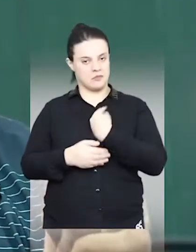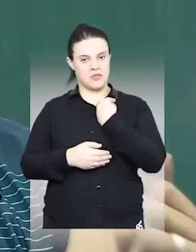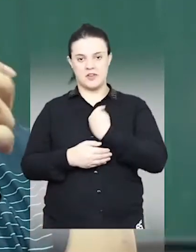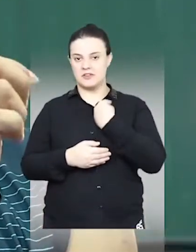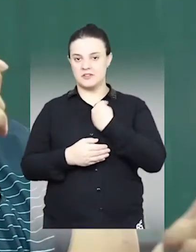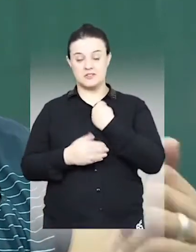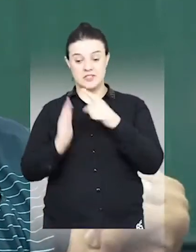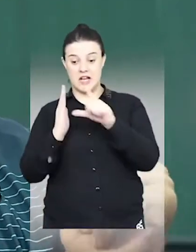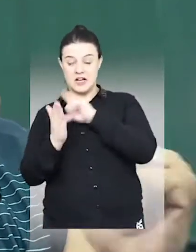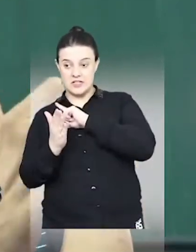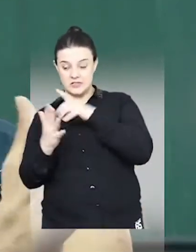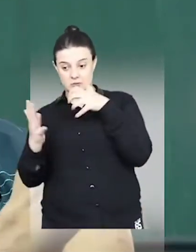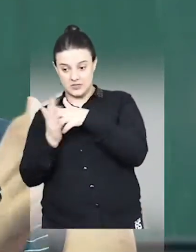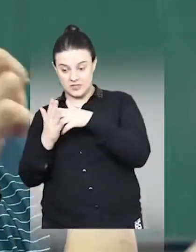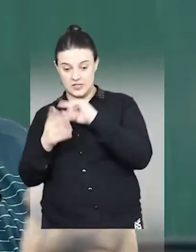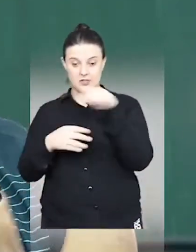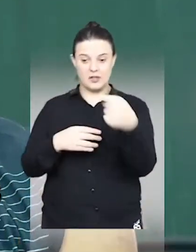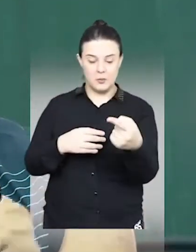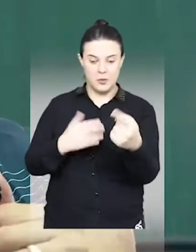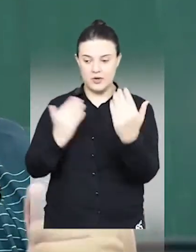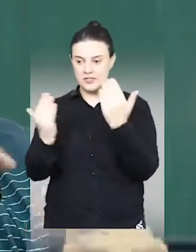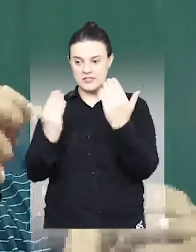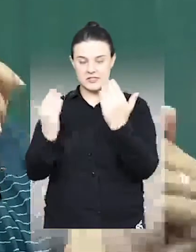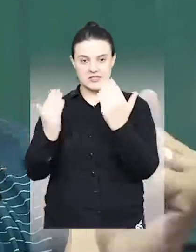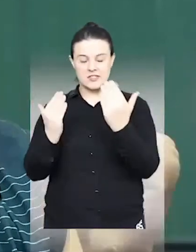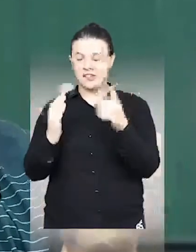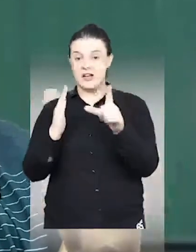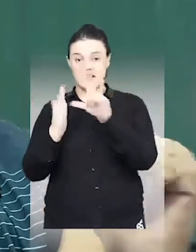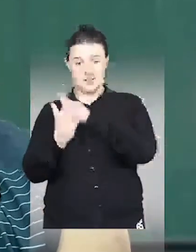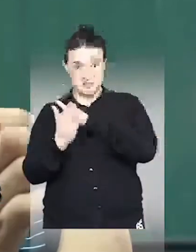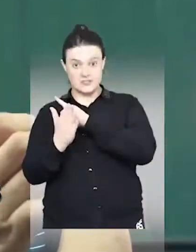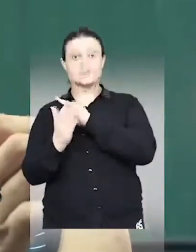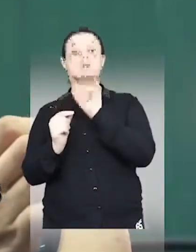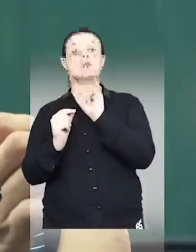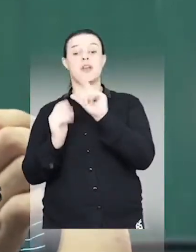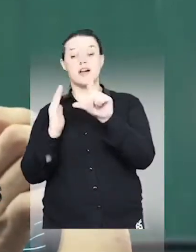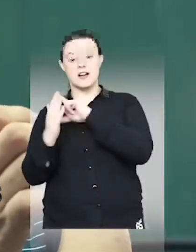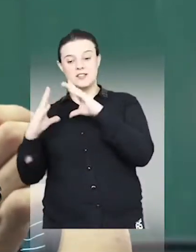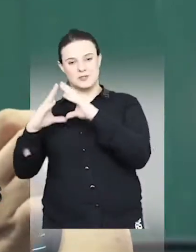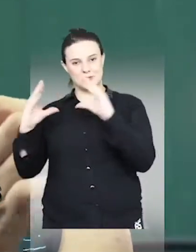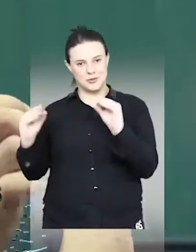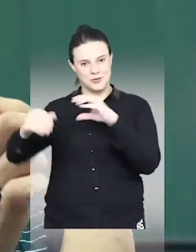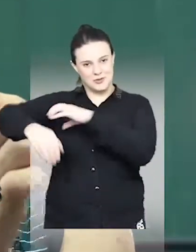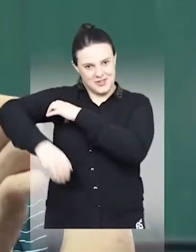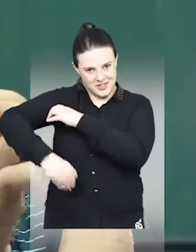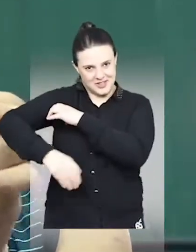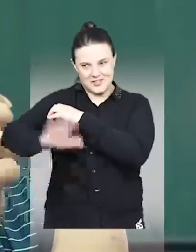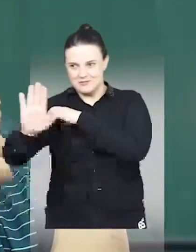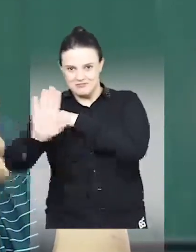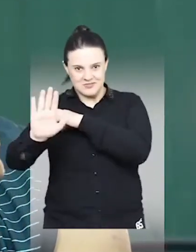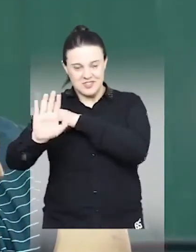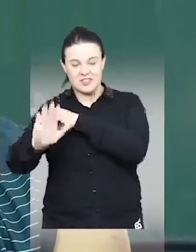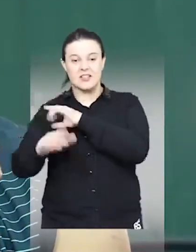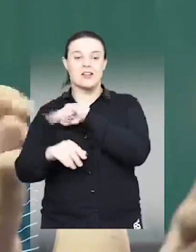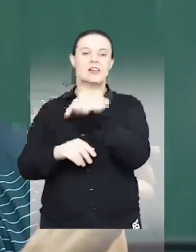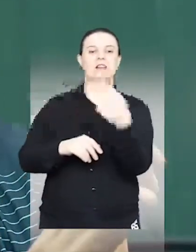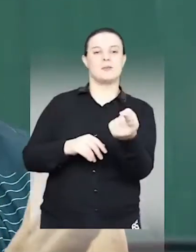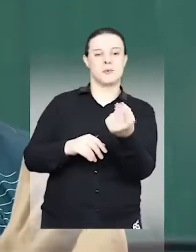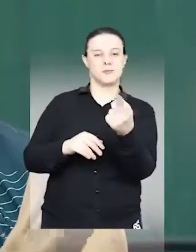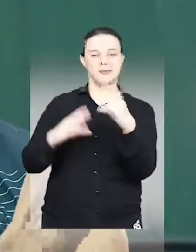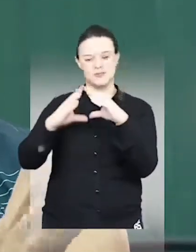a minha vida não é nem antes do acidente e depois do acidente, é antes do rugby, do esporte de alto